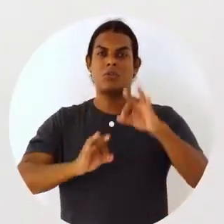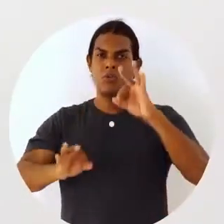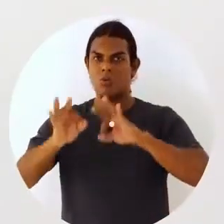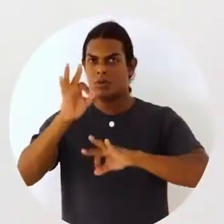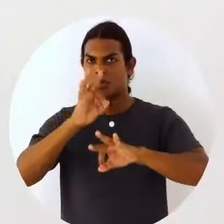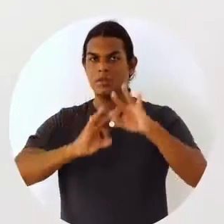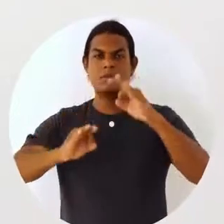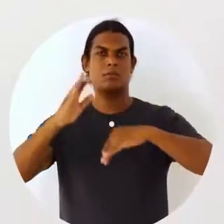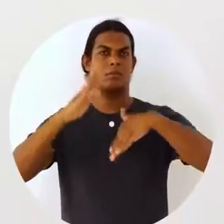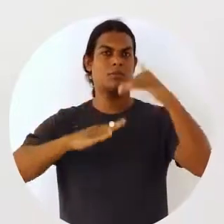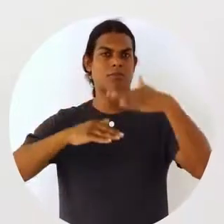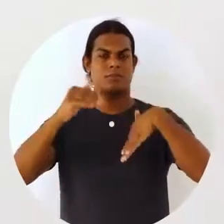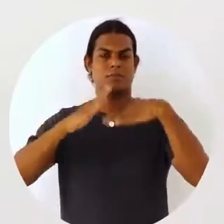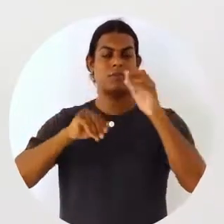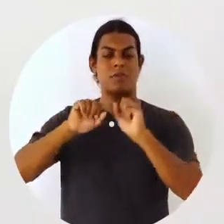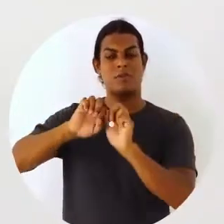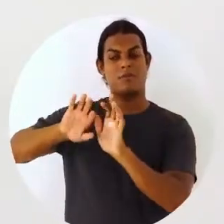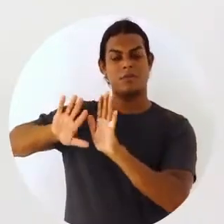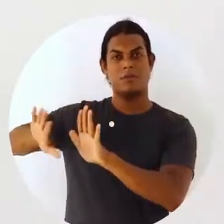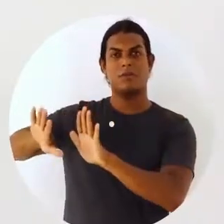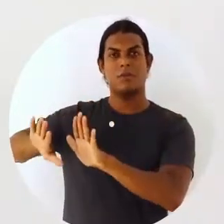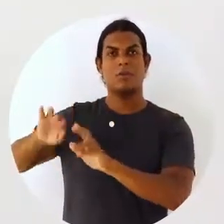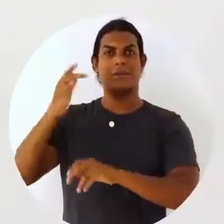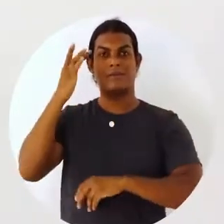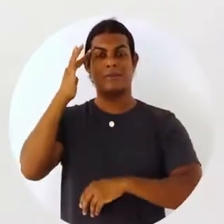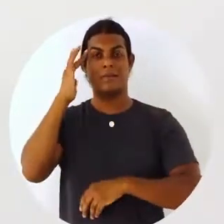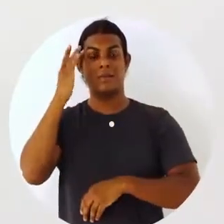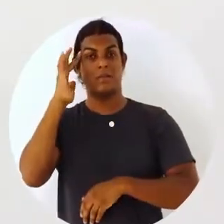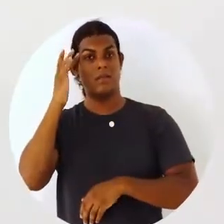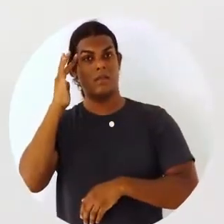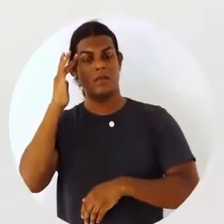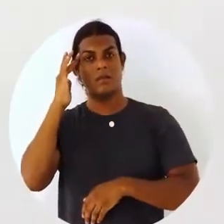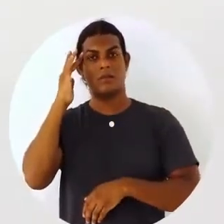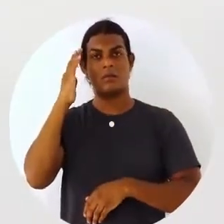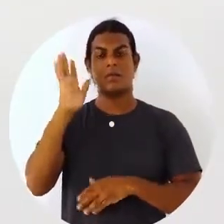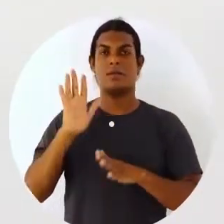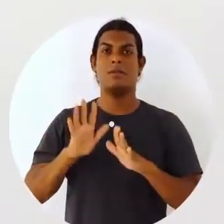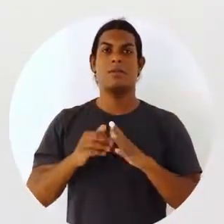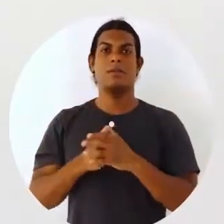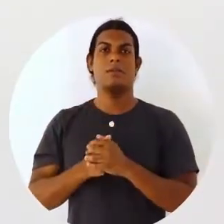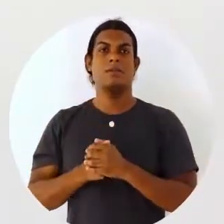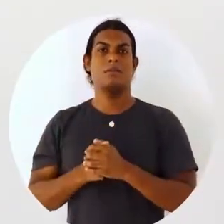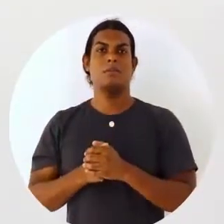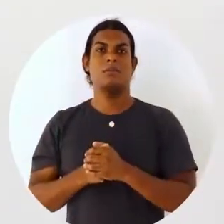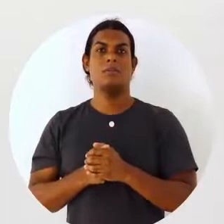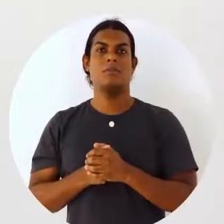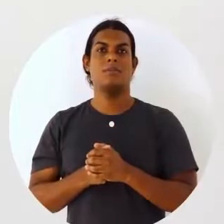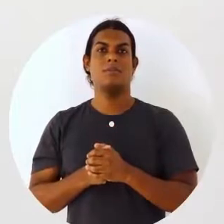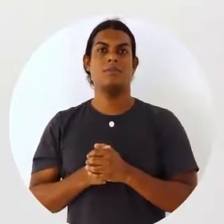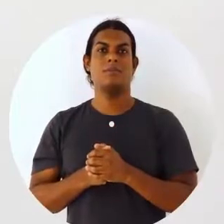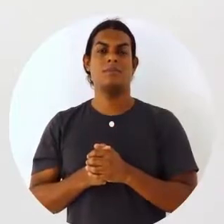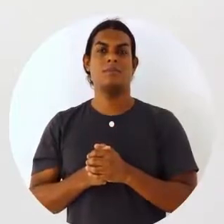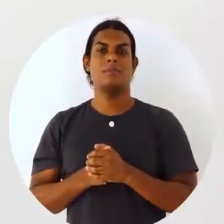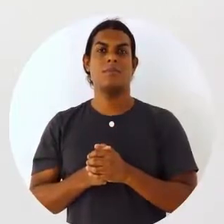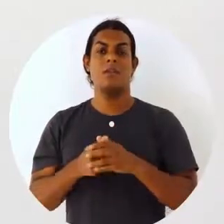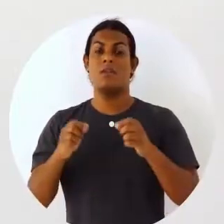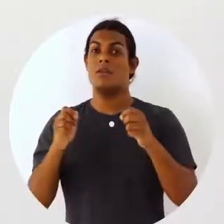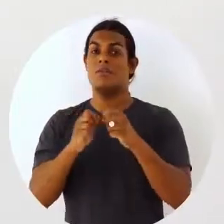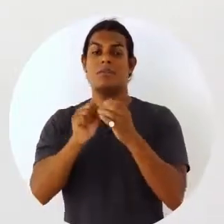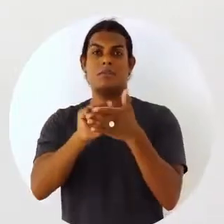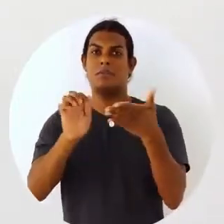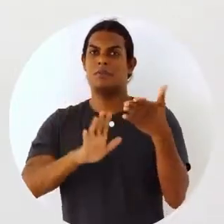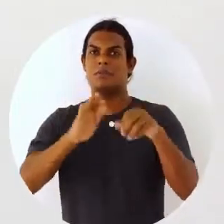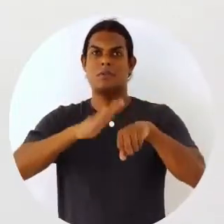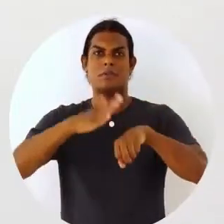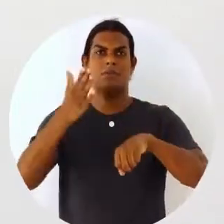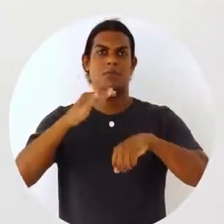de lado esse aspecto pessoal para que esse aspecto pessoal influencie menos nas escolhas do chefe, influencie menos nos direitos e deveres que cada